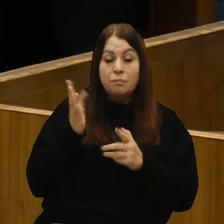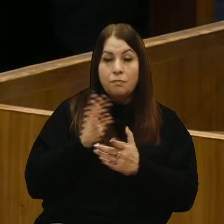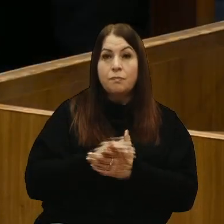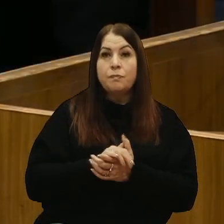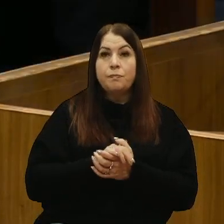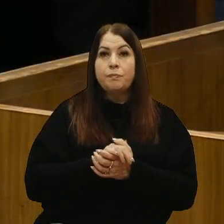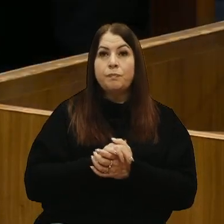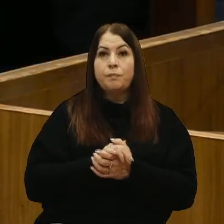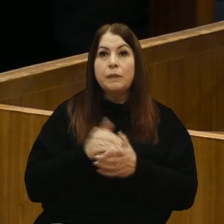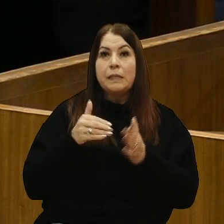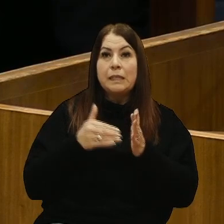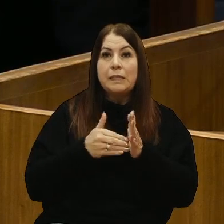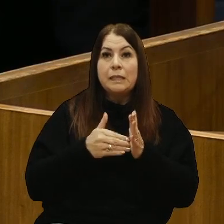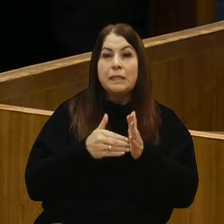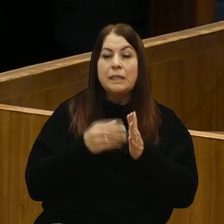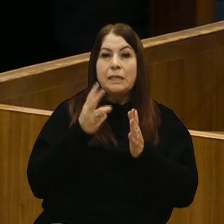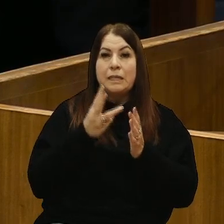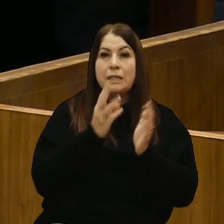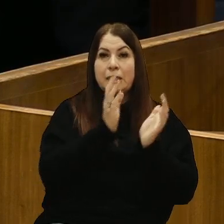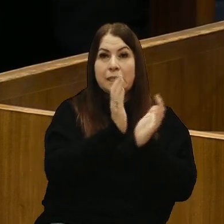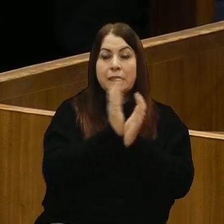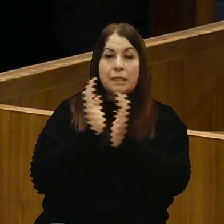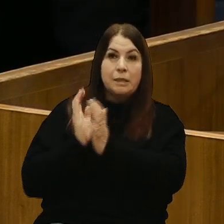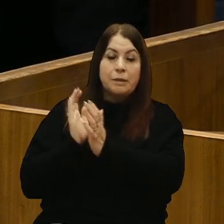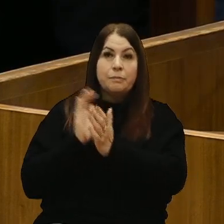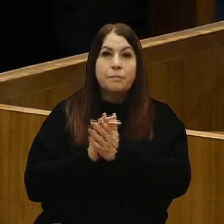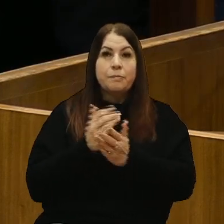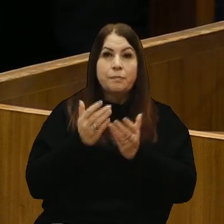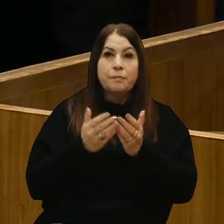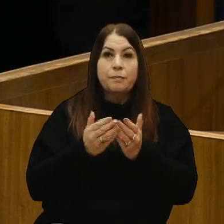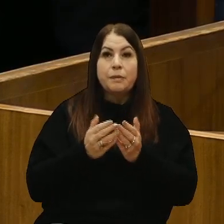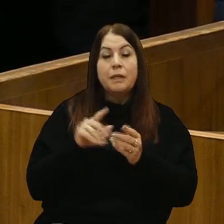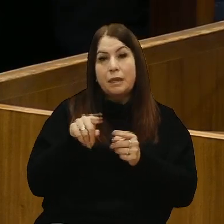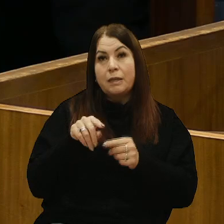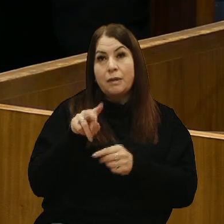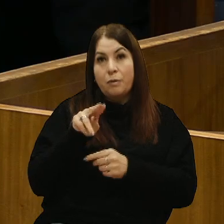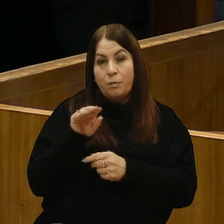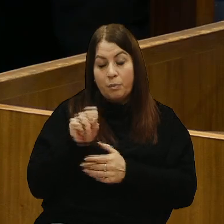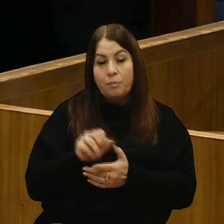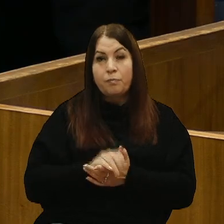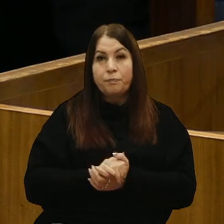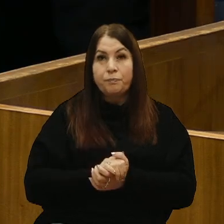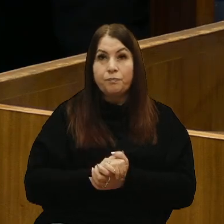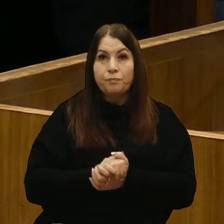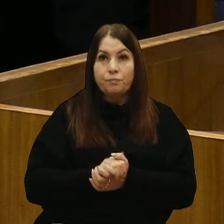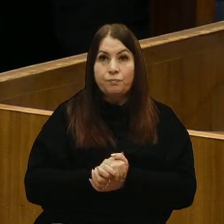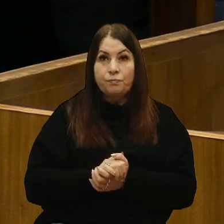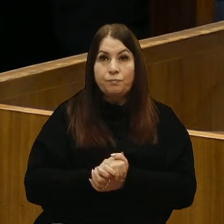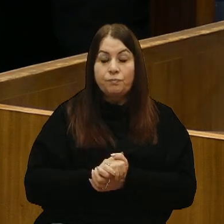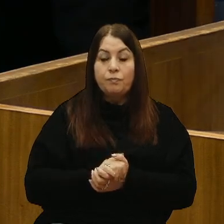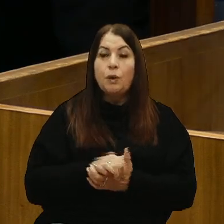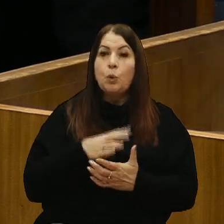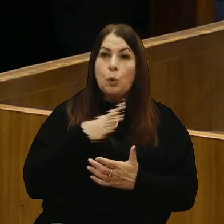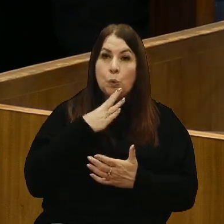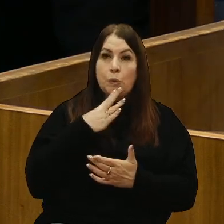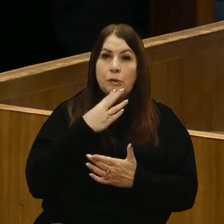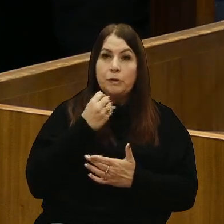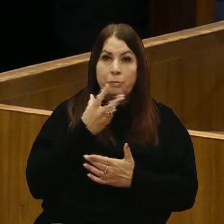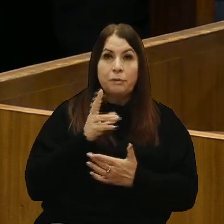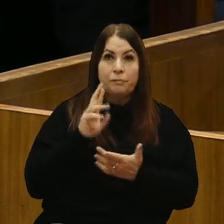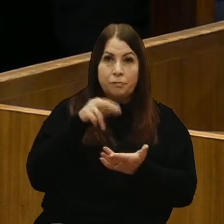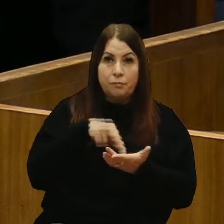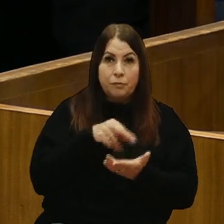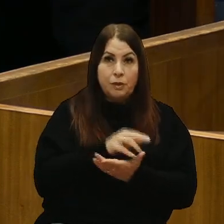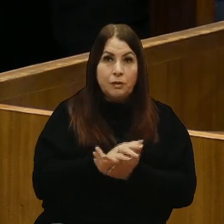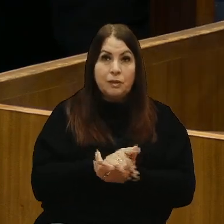tem até 3 equipes de atenção básica. E olha, eu conheço bem aquela realidade.